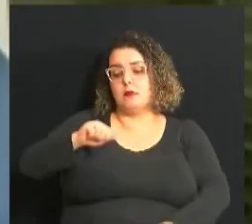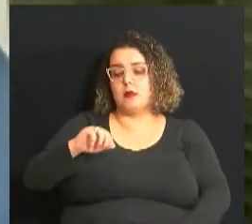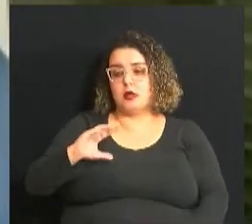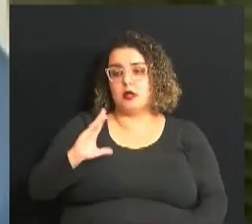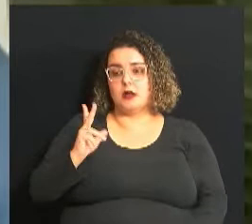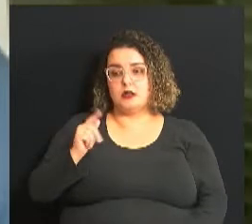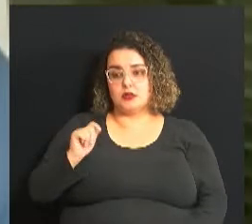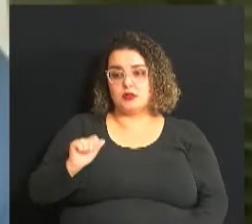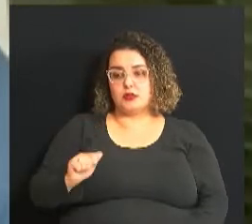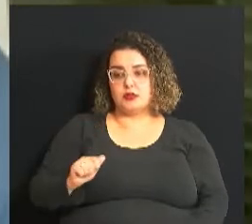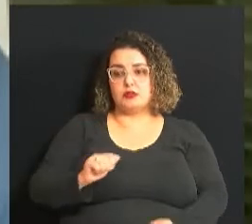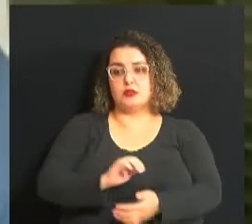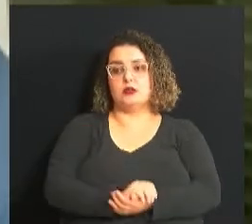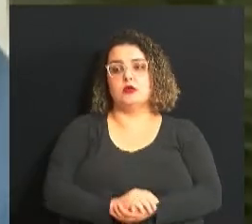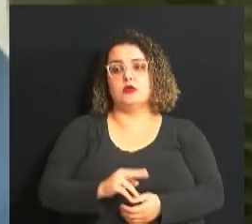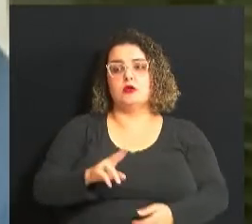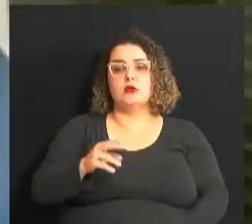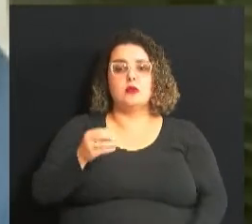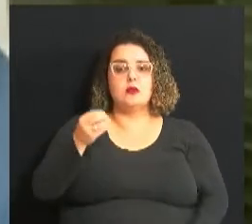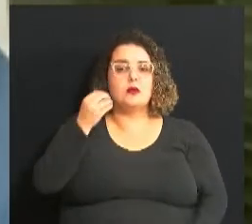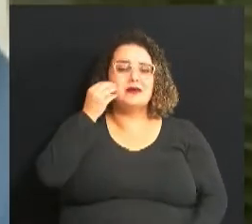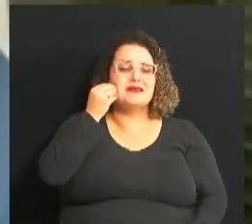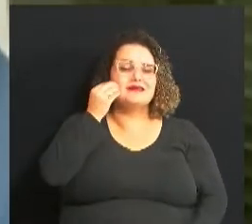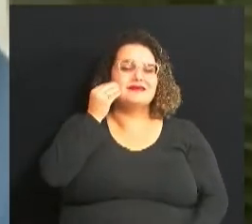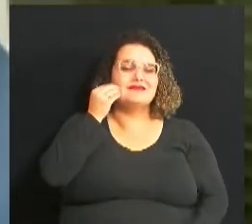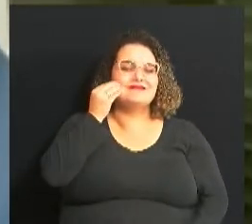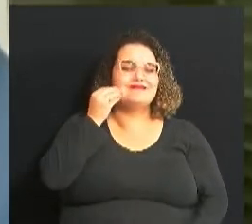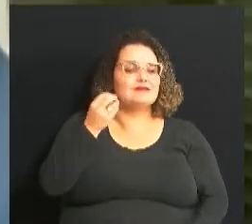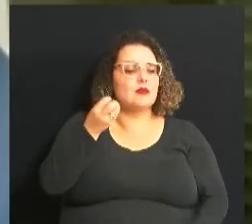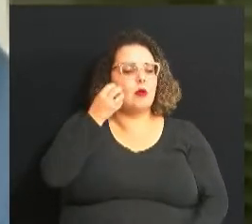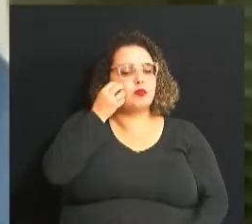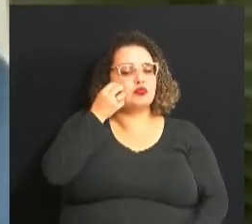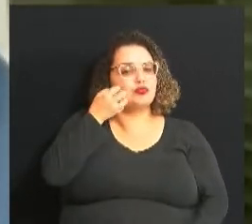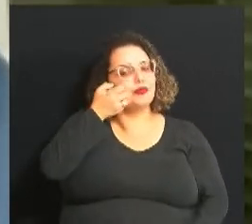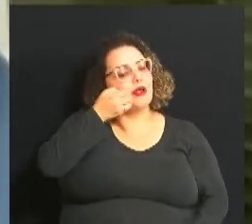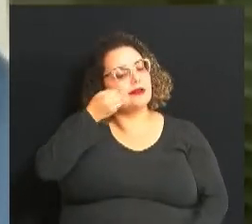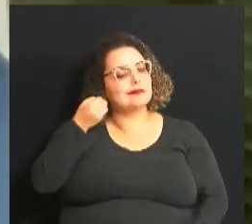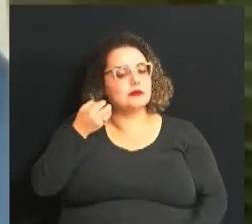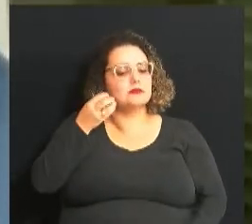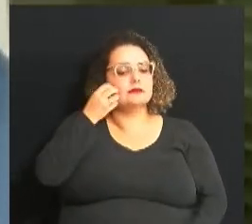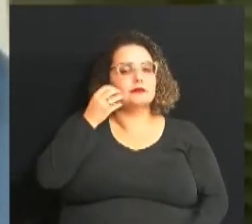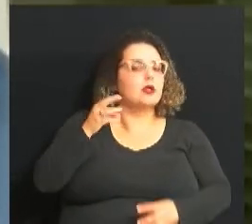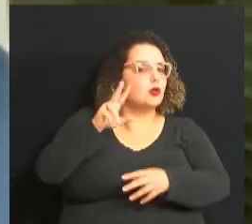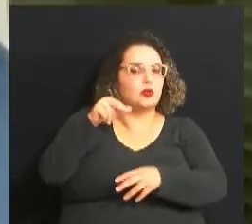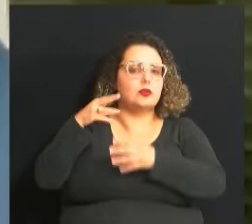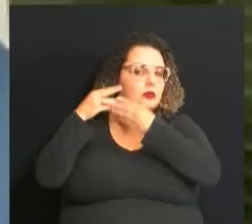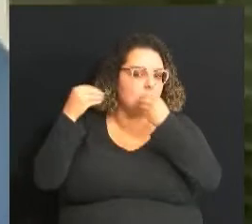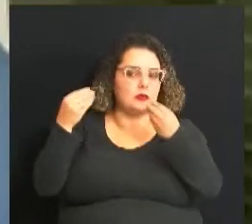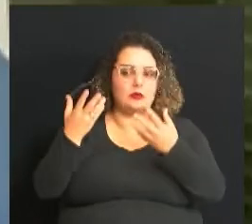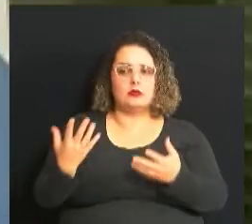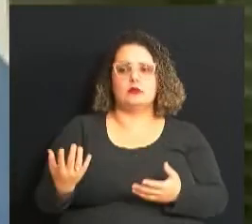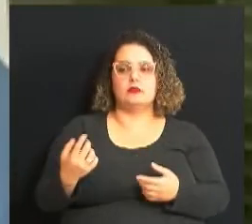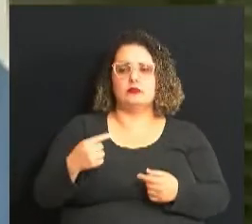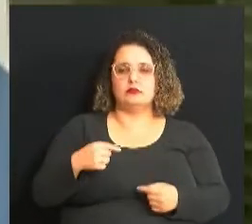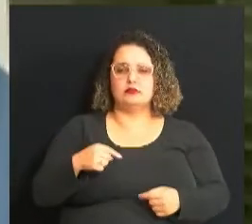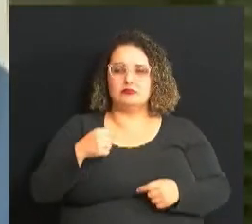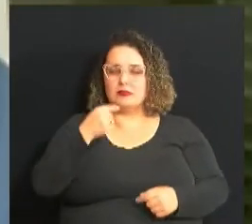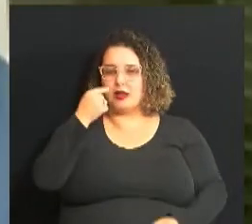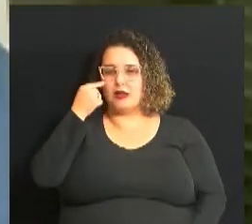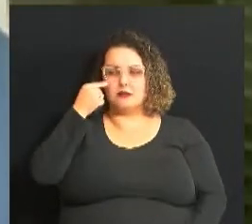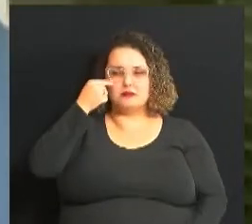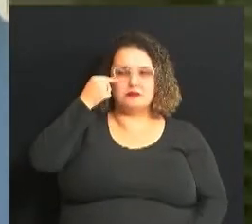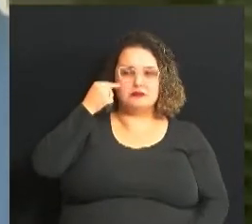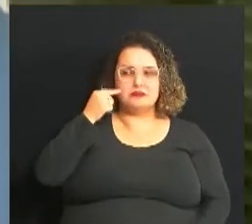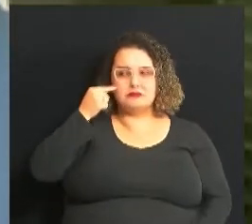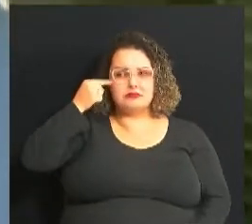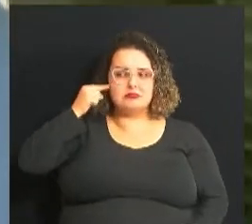ou feridas que não cicatrizam na pele, né? Ou manchas que aparecem e elas têm uma borda meio irregular,